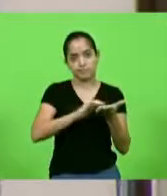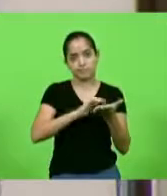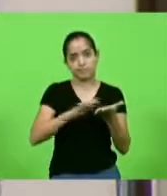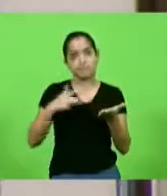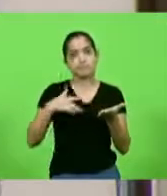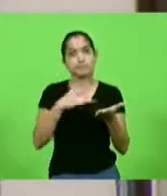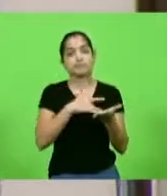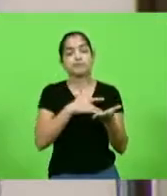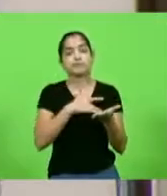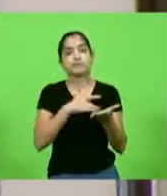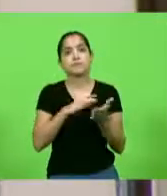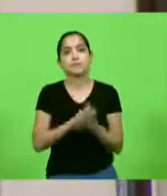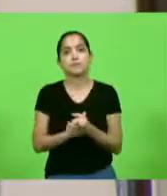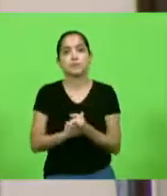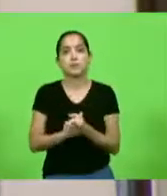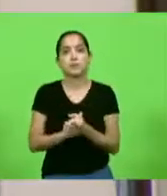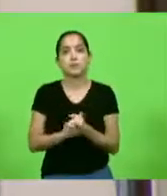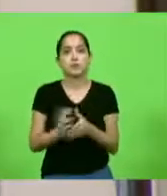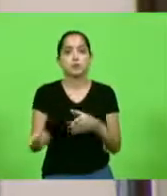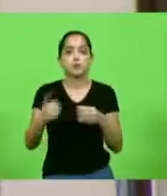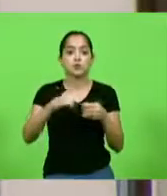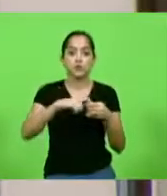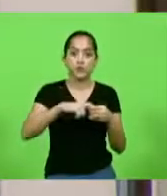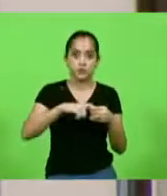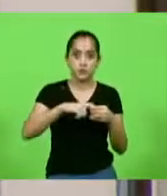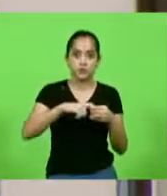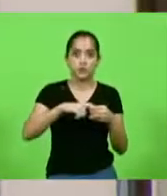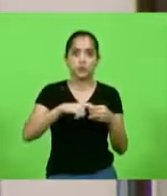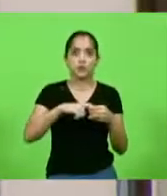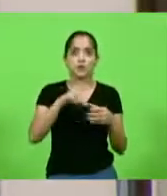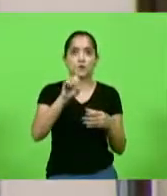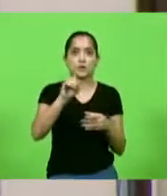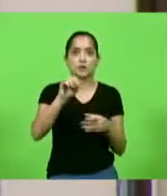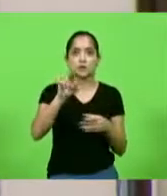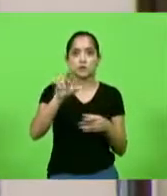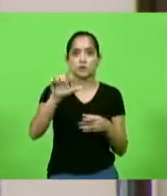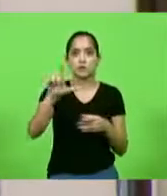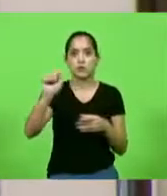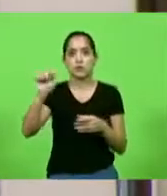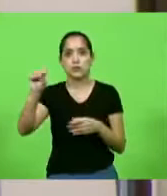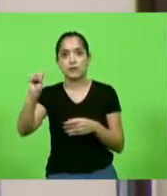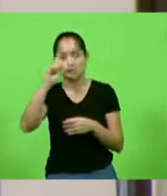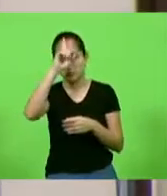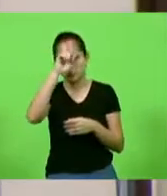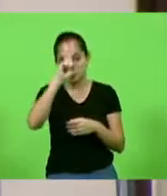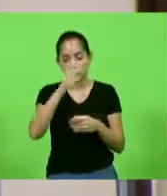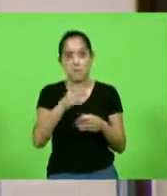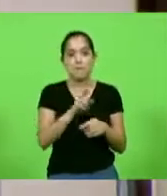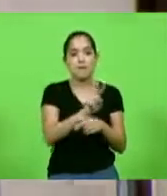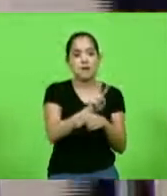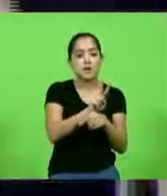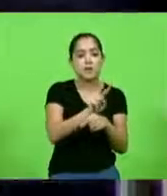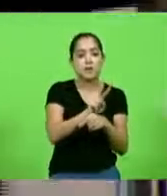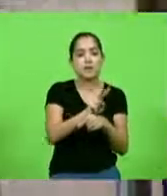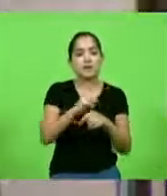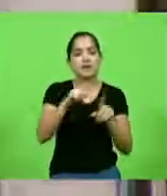pela determinação do retorno das doulas nas unidades hospitalares para o acompanhamento das